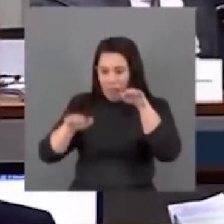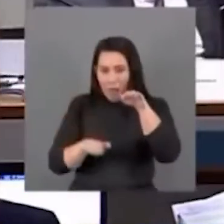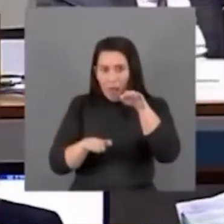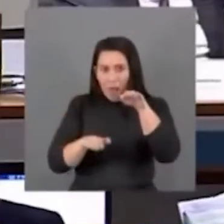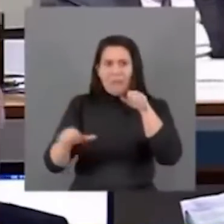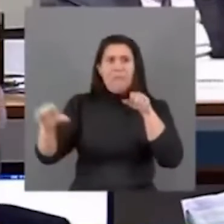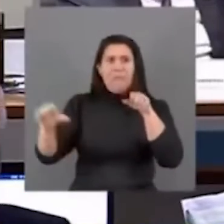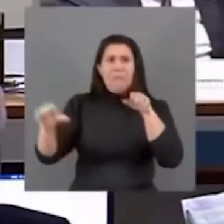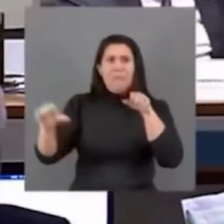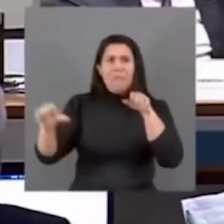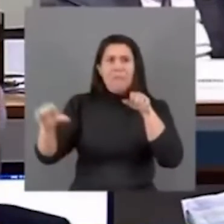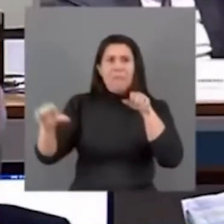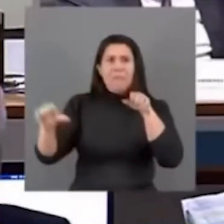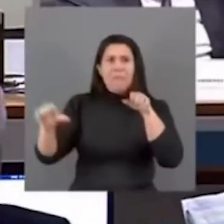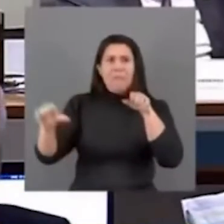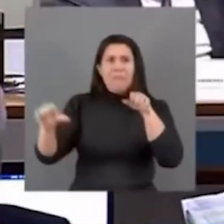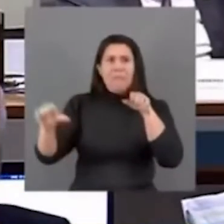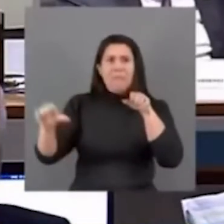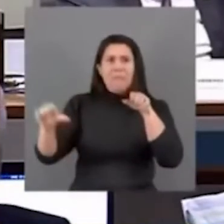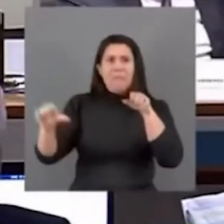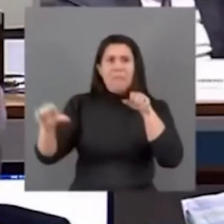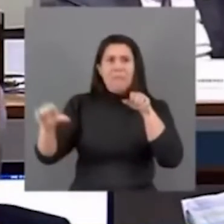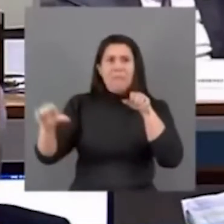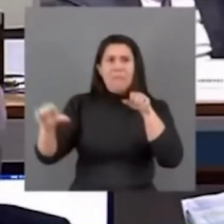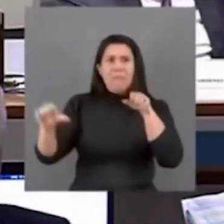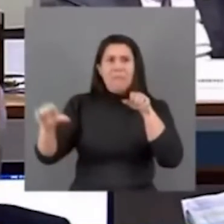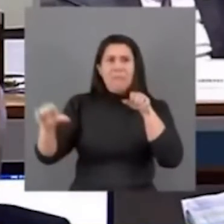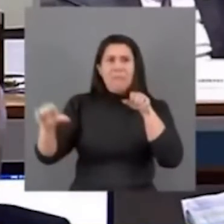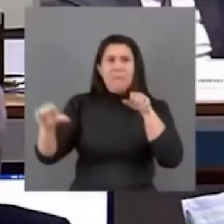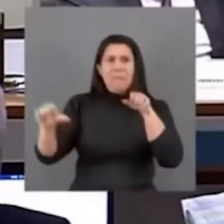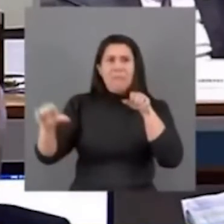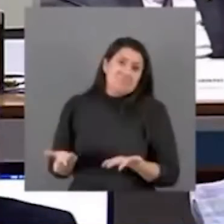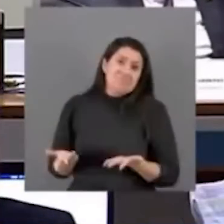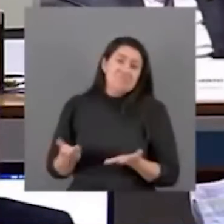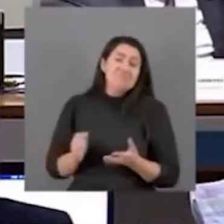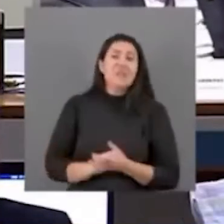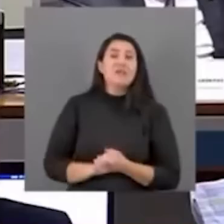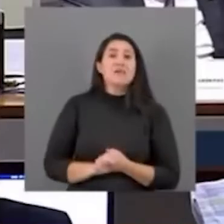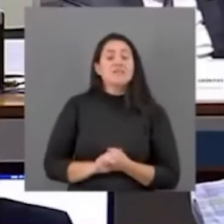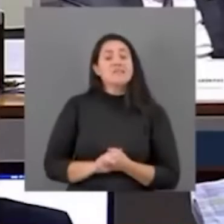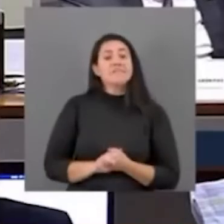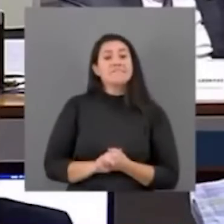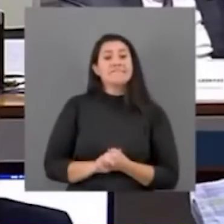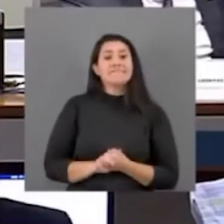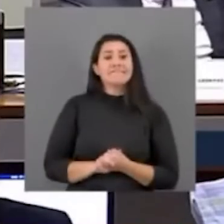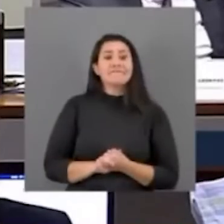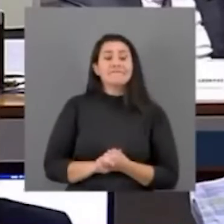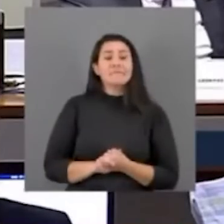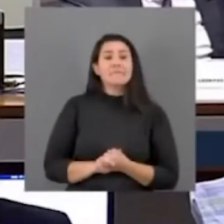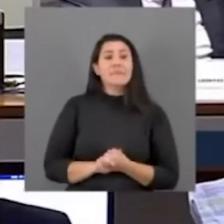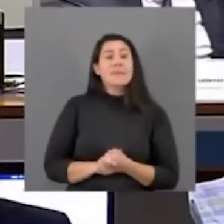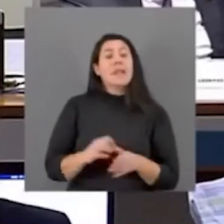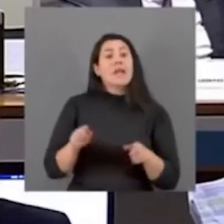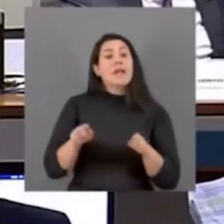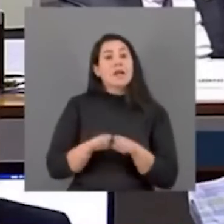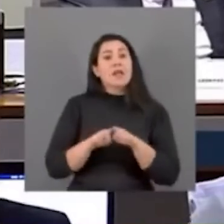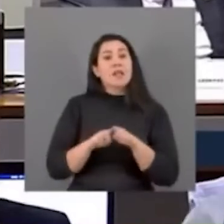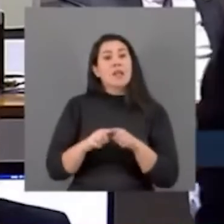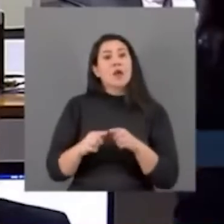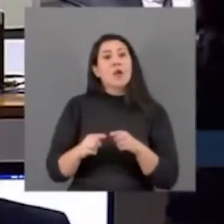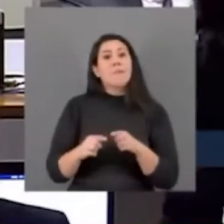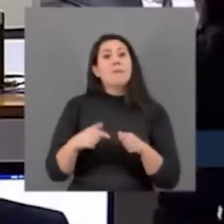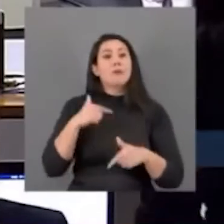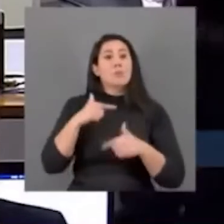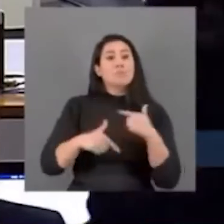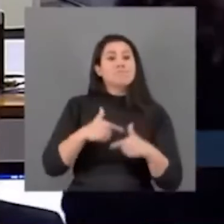do consumo em relação a fomental o pleno emprego eu gostaria só de mencionar que a gente veio do